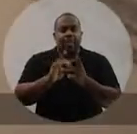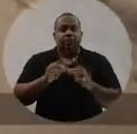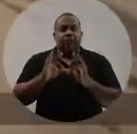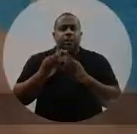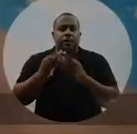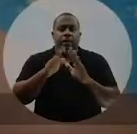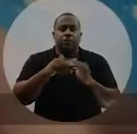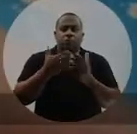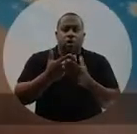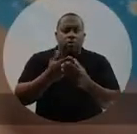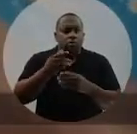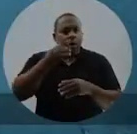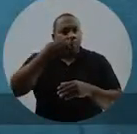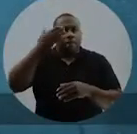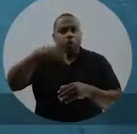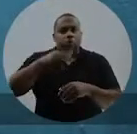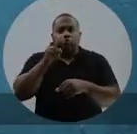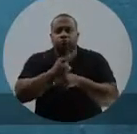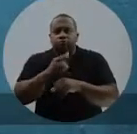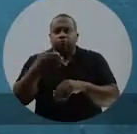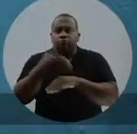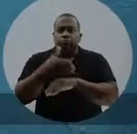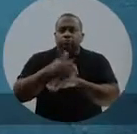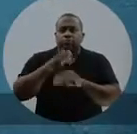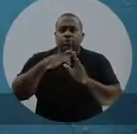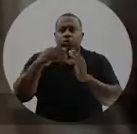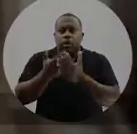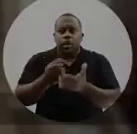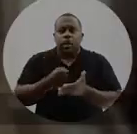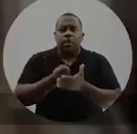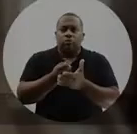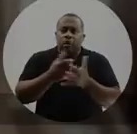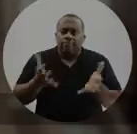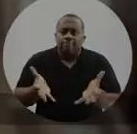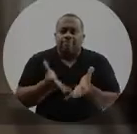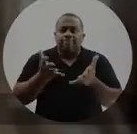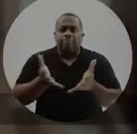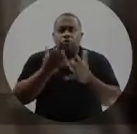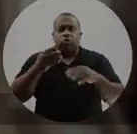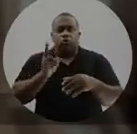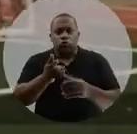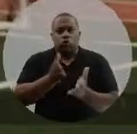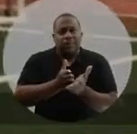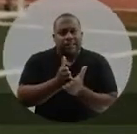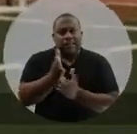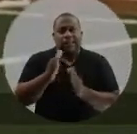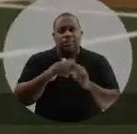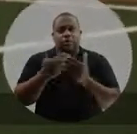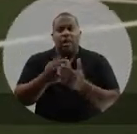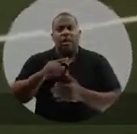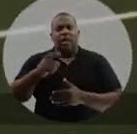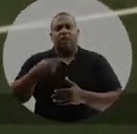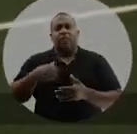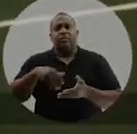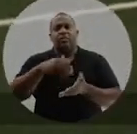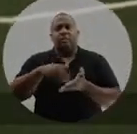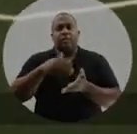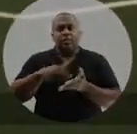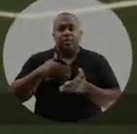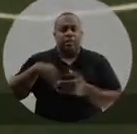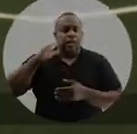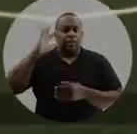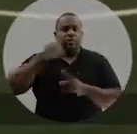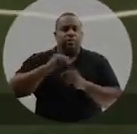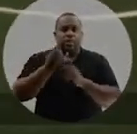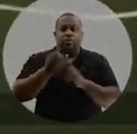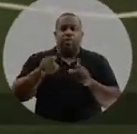escola, verificar a frequência do aluno, de ajudá-lo e de motivar para que eles continuem indo para a escola. Quando fui secretário de Ação Social e de